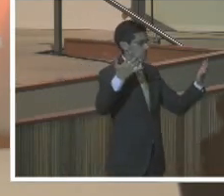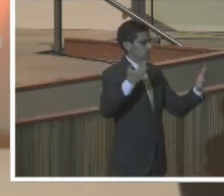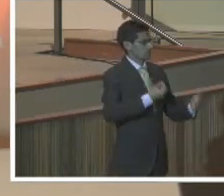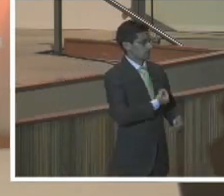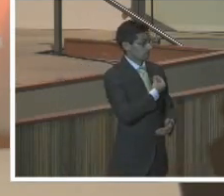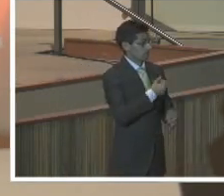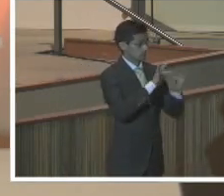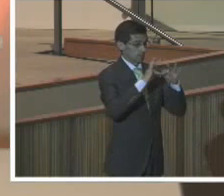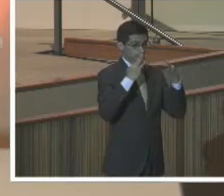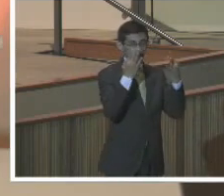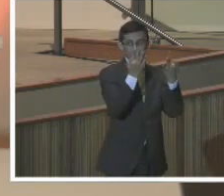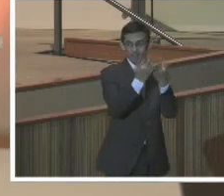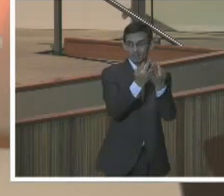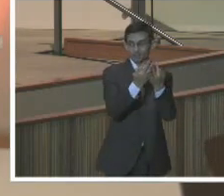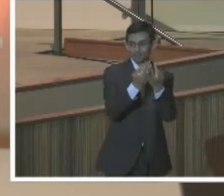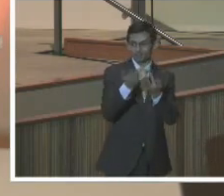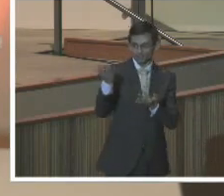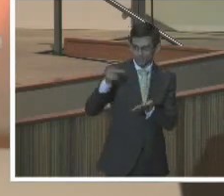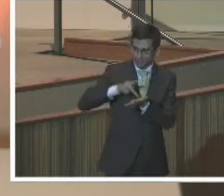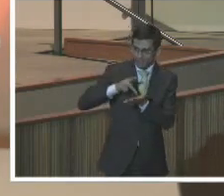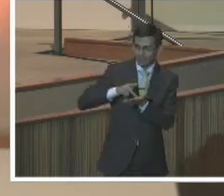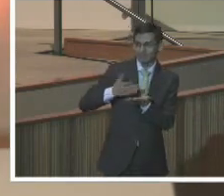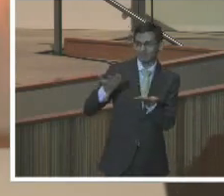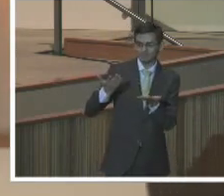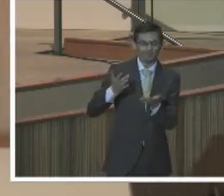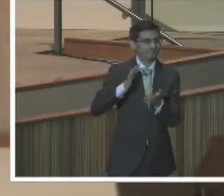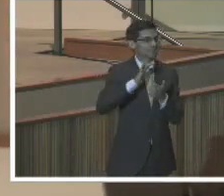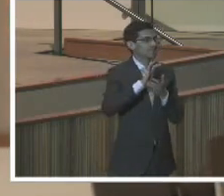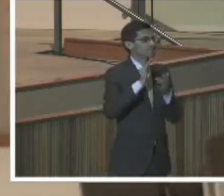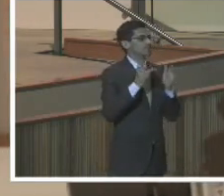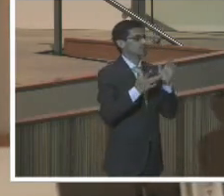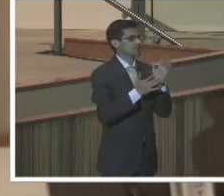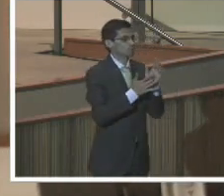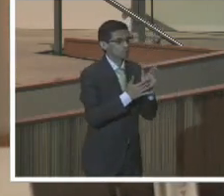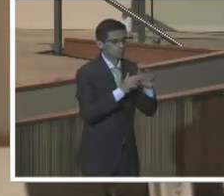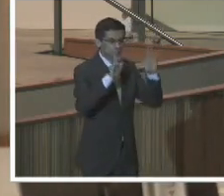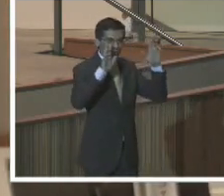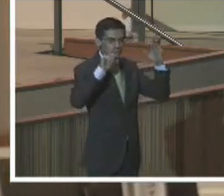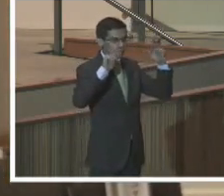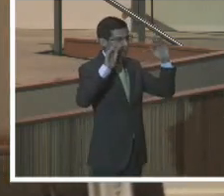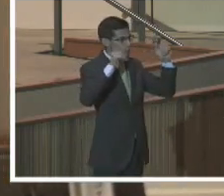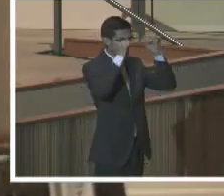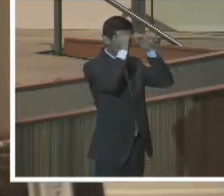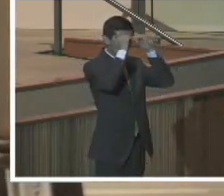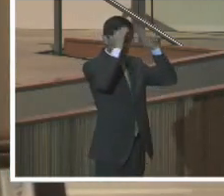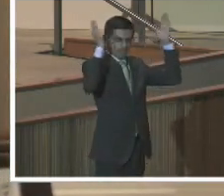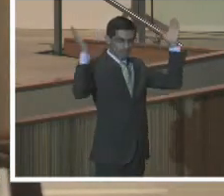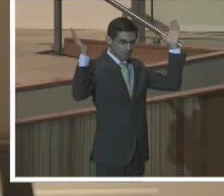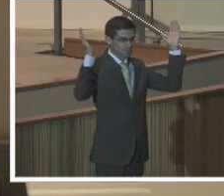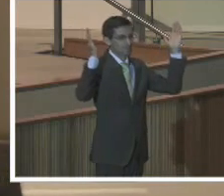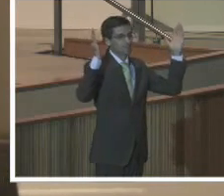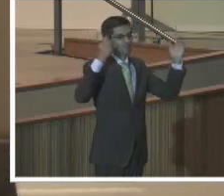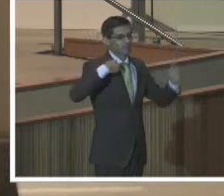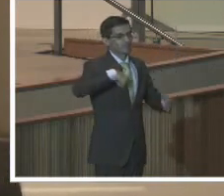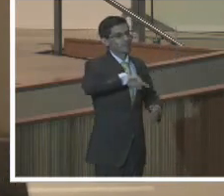família. Não é isso mesmo, irmãos? Jesus não desiste da gente.